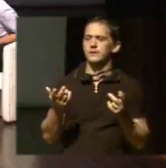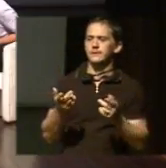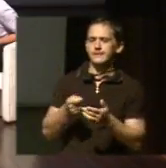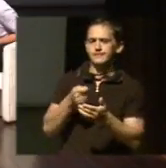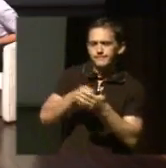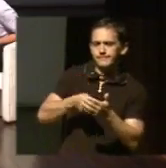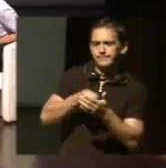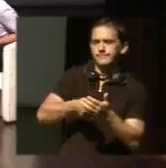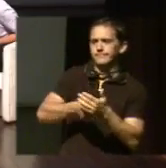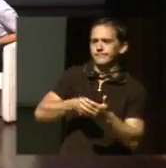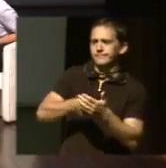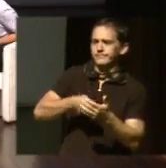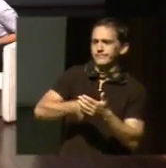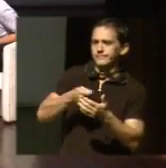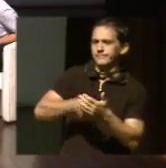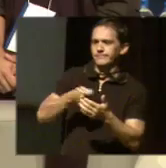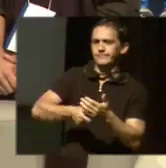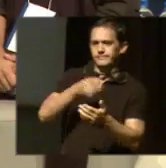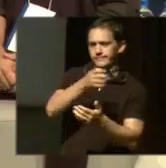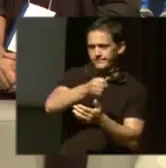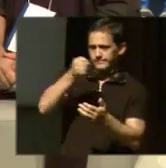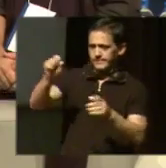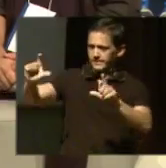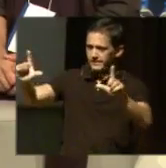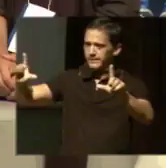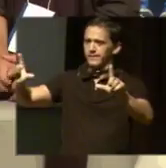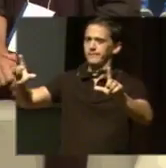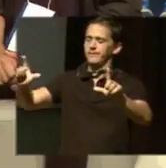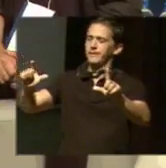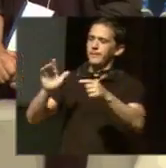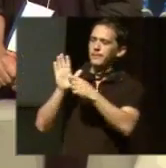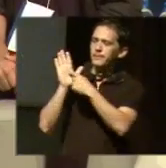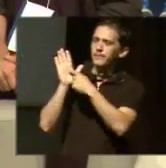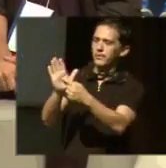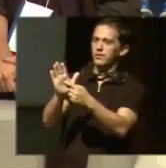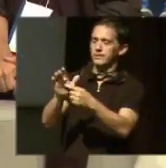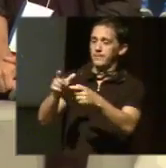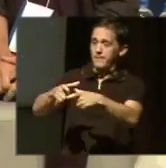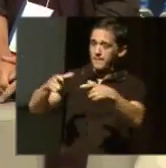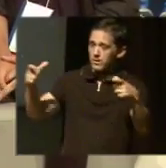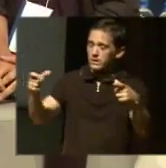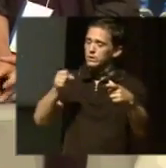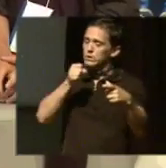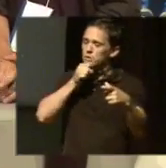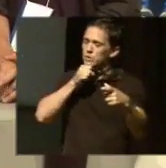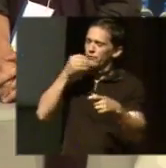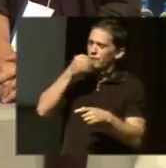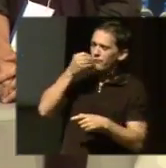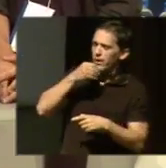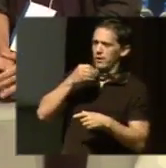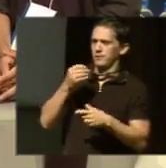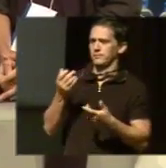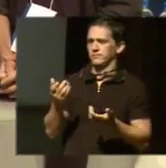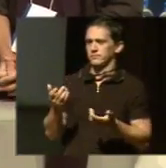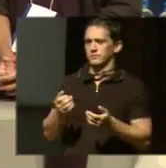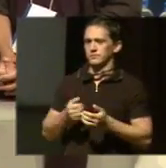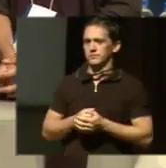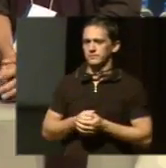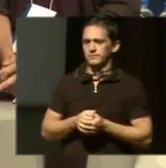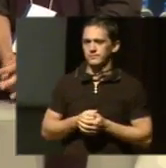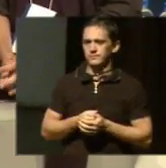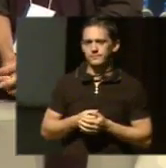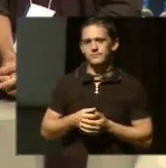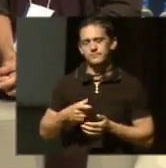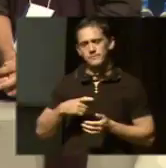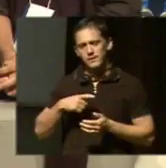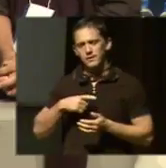Eles ainda batem na mesma tecla que continua assim, que ainda a maioria é assim. Claro, tem aqueles que com o